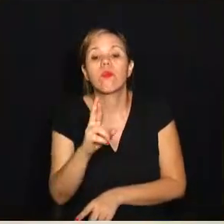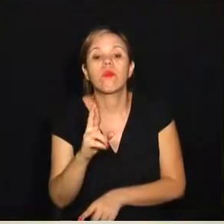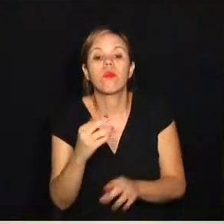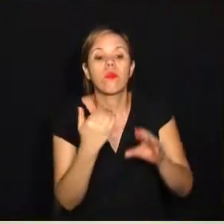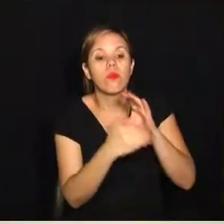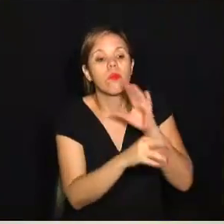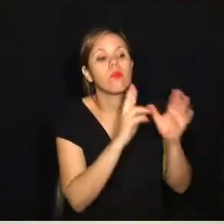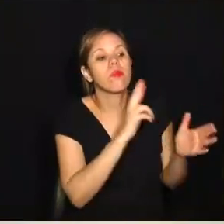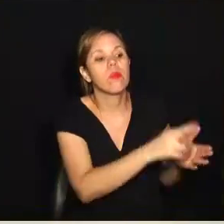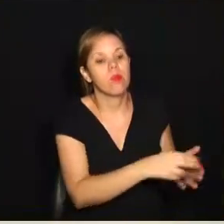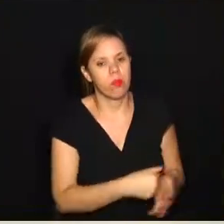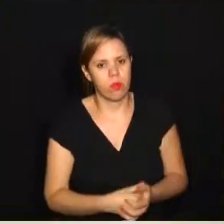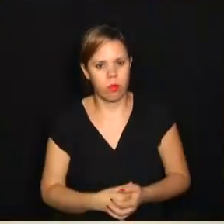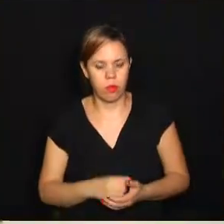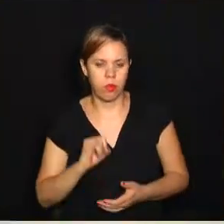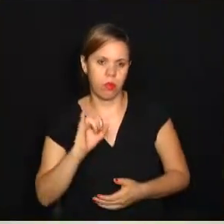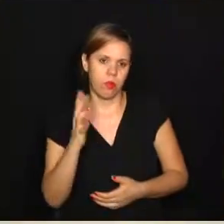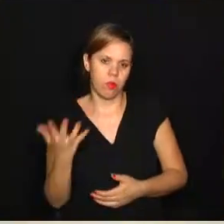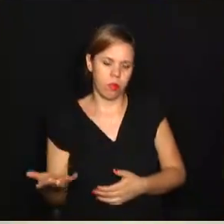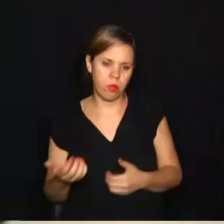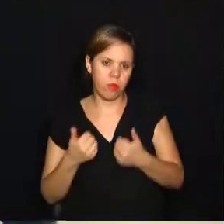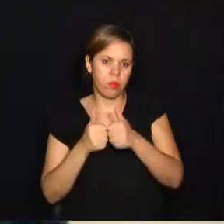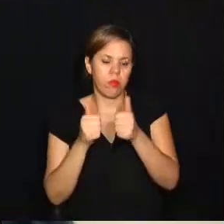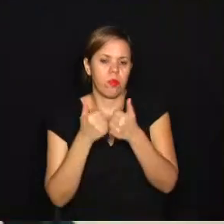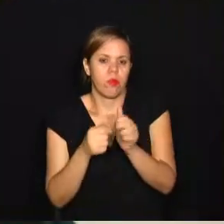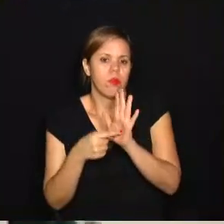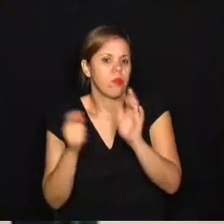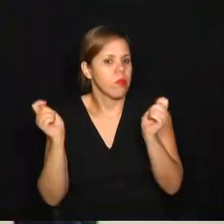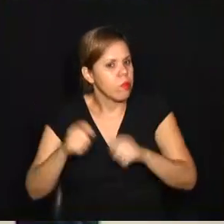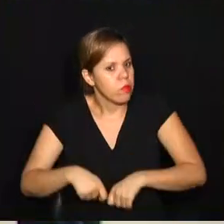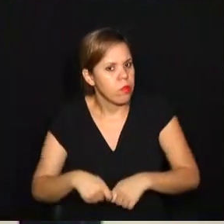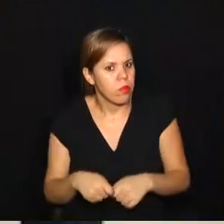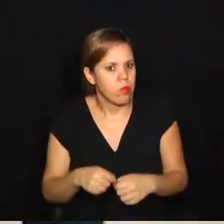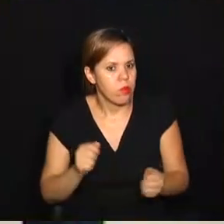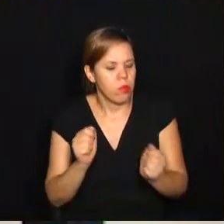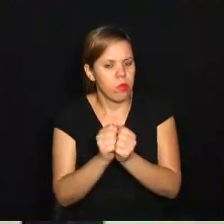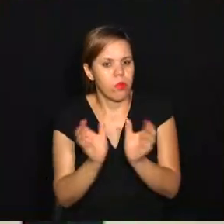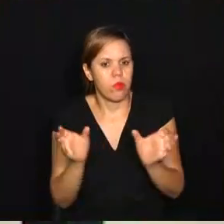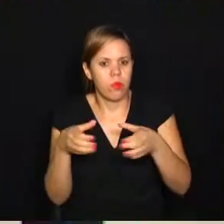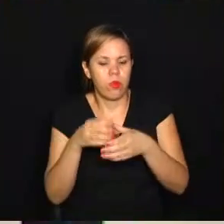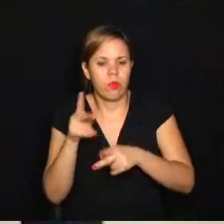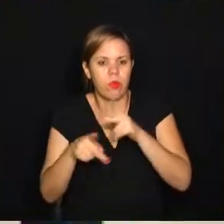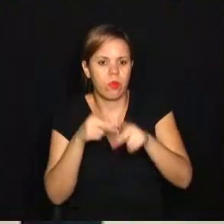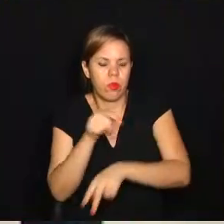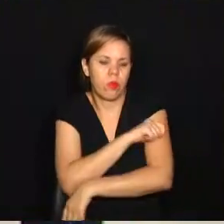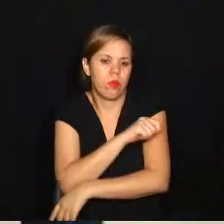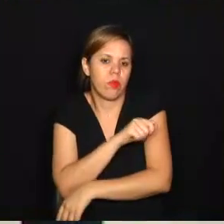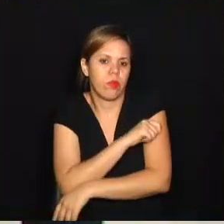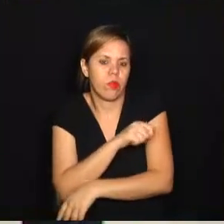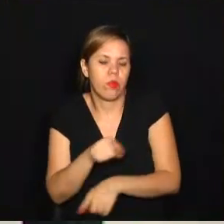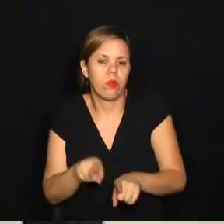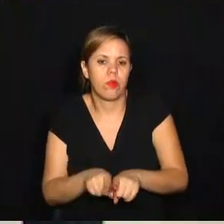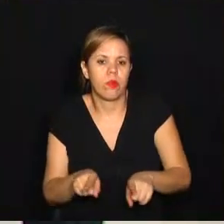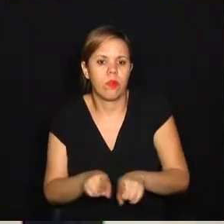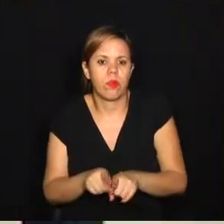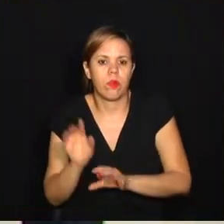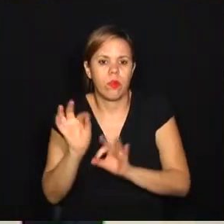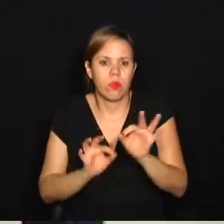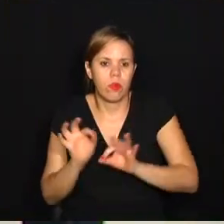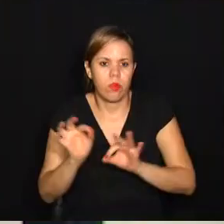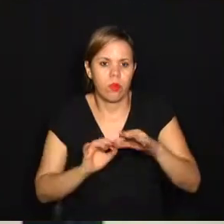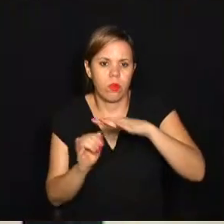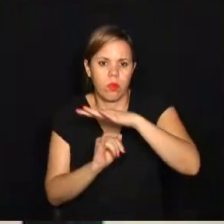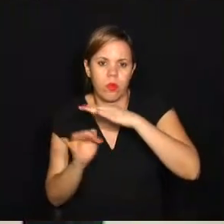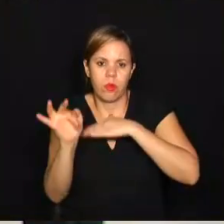enviar a resposta. Se por acaso as linhas se mostrarem insuficientes, junto com a comunidade estudantil e com a organização do